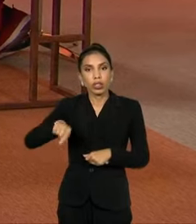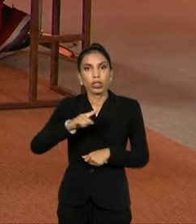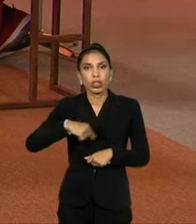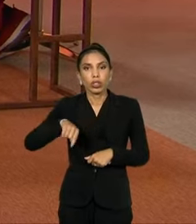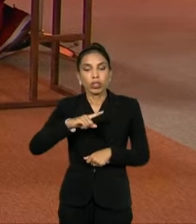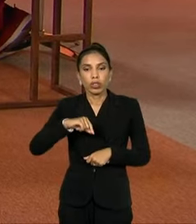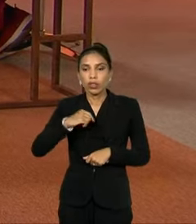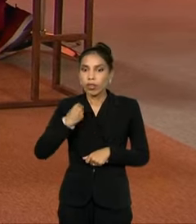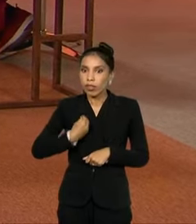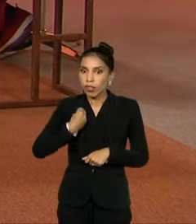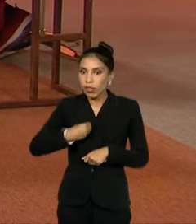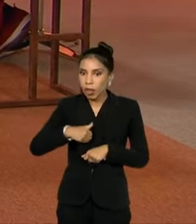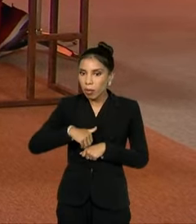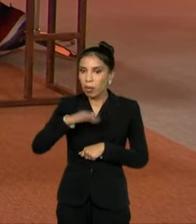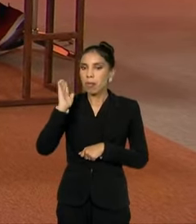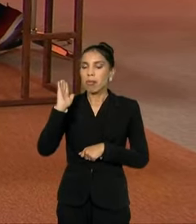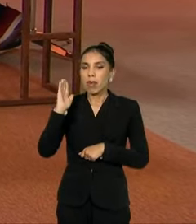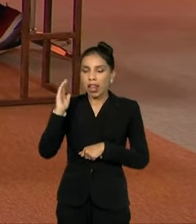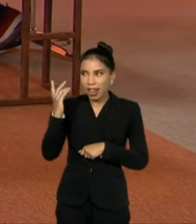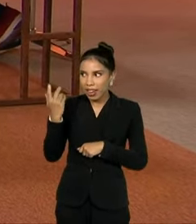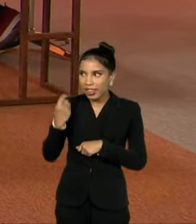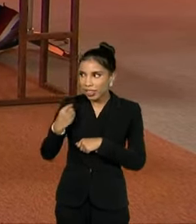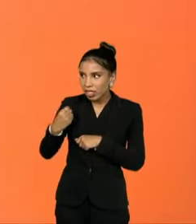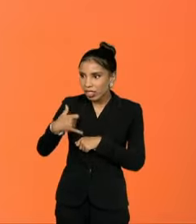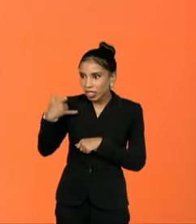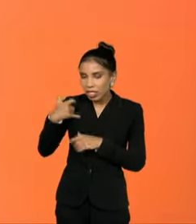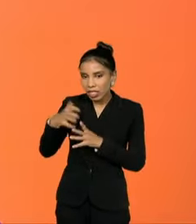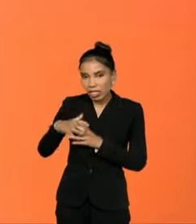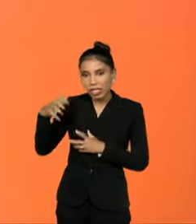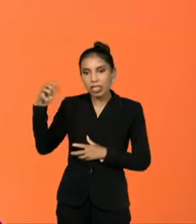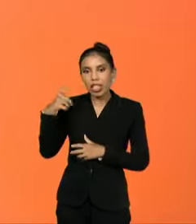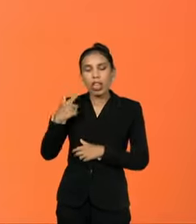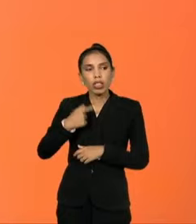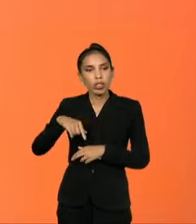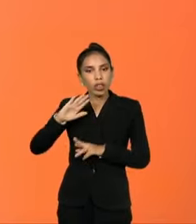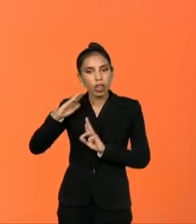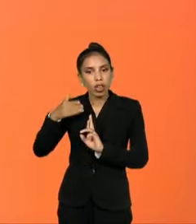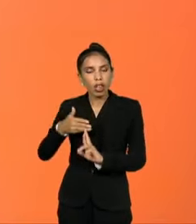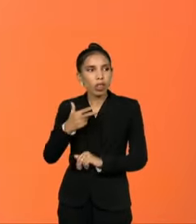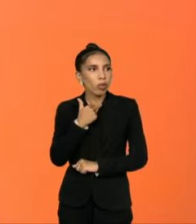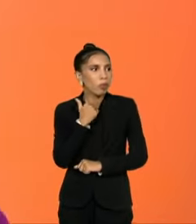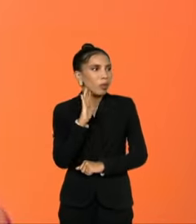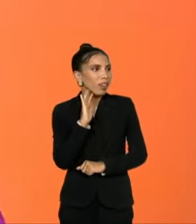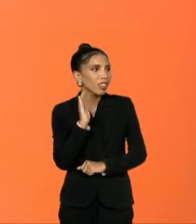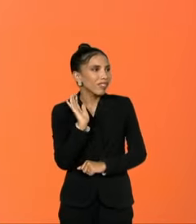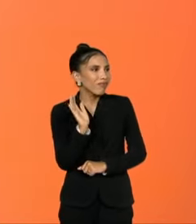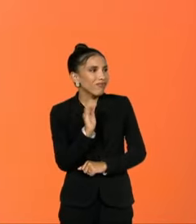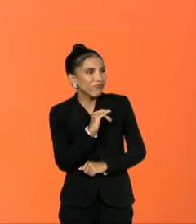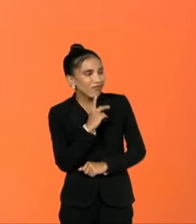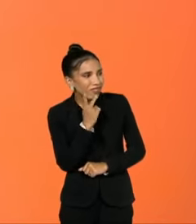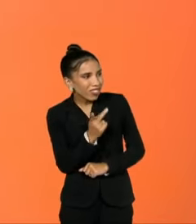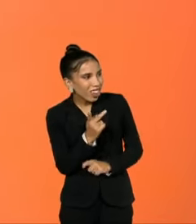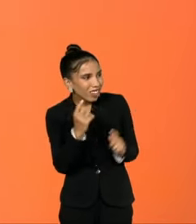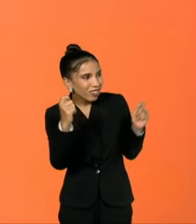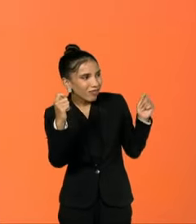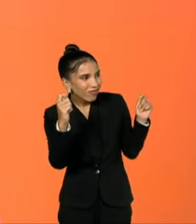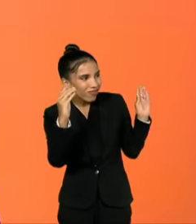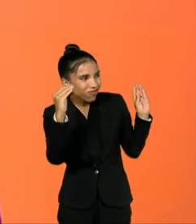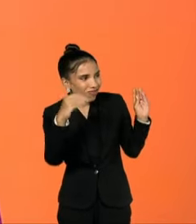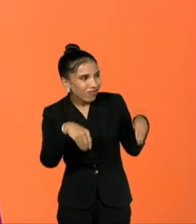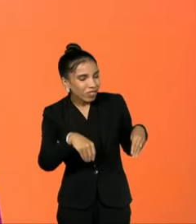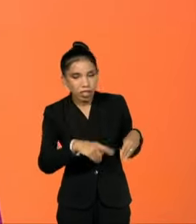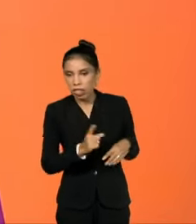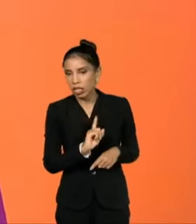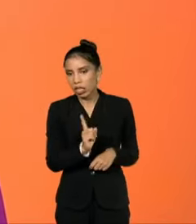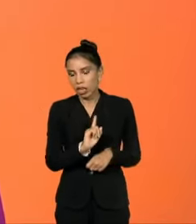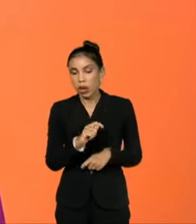um pouco mais, somos referências. Claro. A gente tem uma garotada chegando, a gente não pode acenar para essa garotada com essa bandeira da desesperança, não.